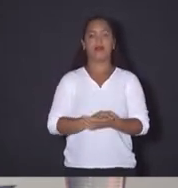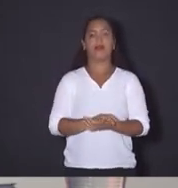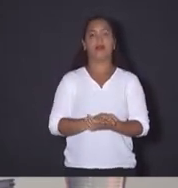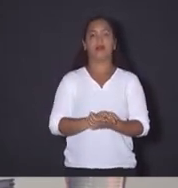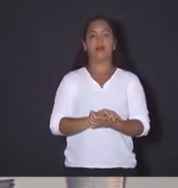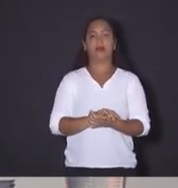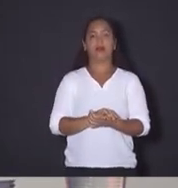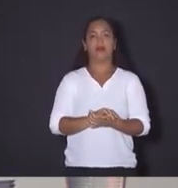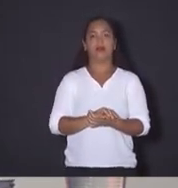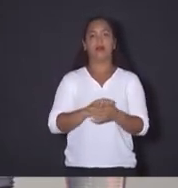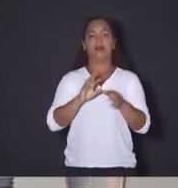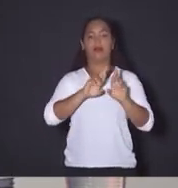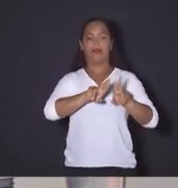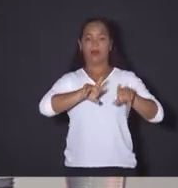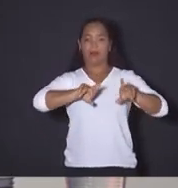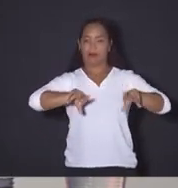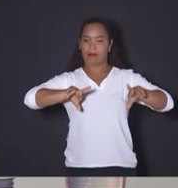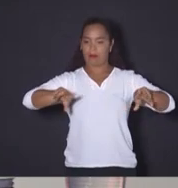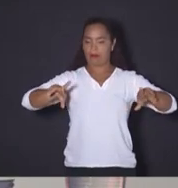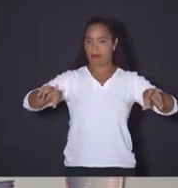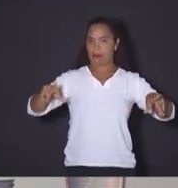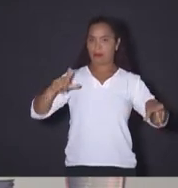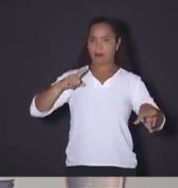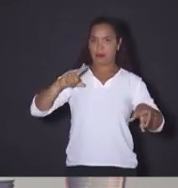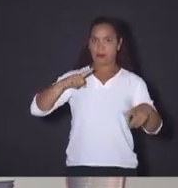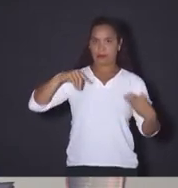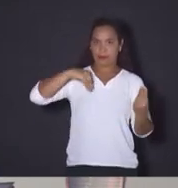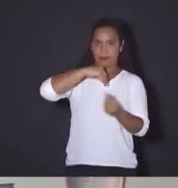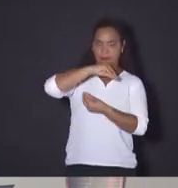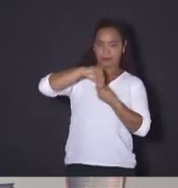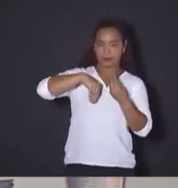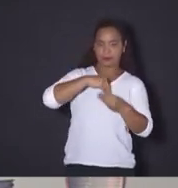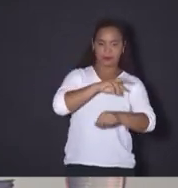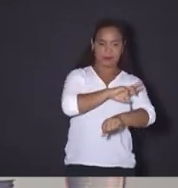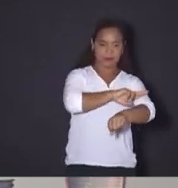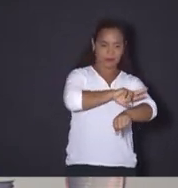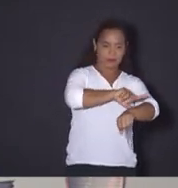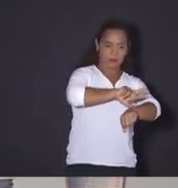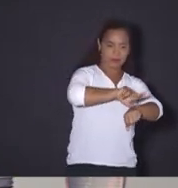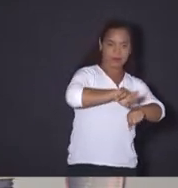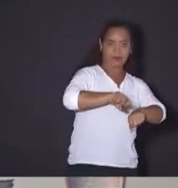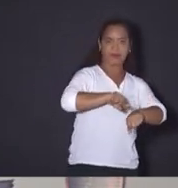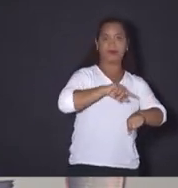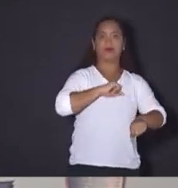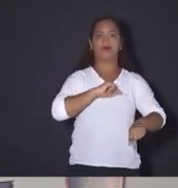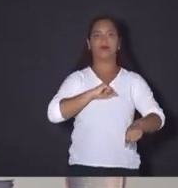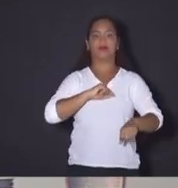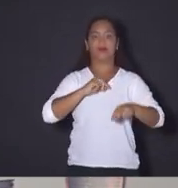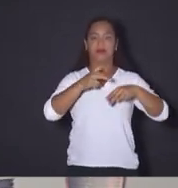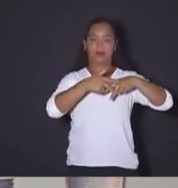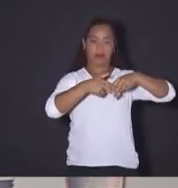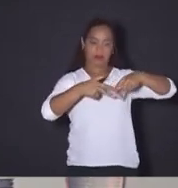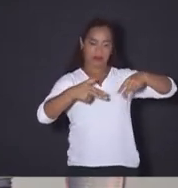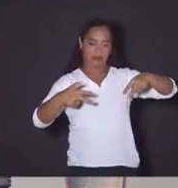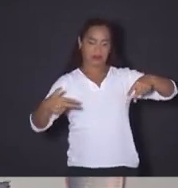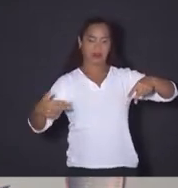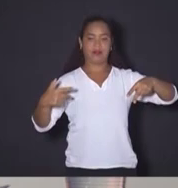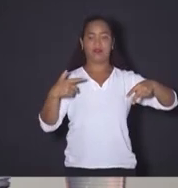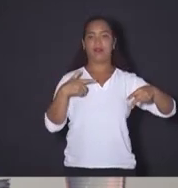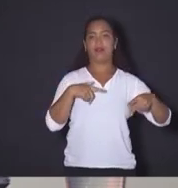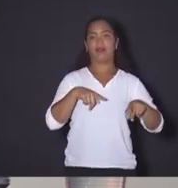nas suas diferentes dimensões envolvendo a diversidade étnico racial sexual e de gênero